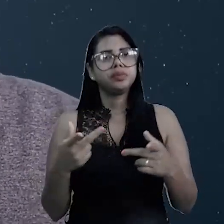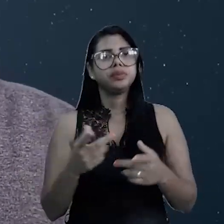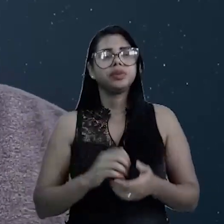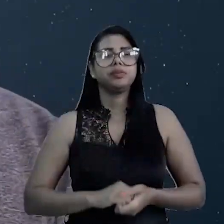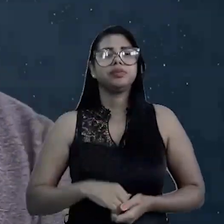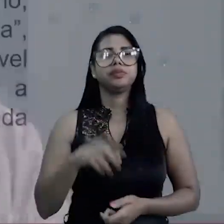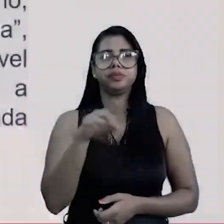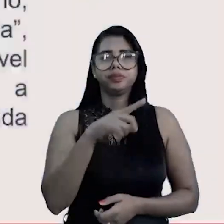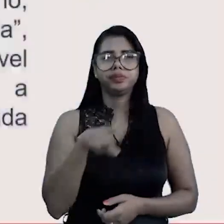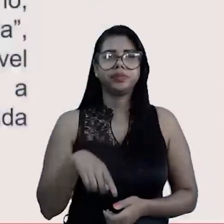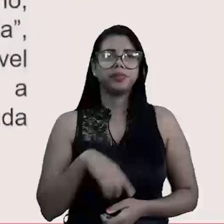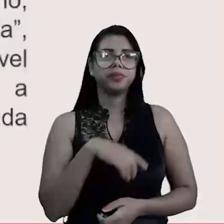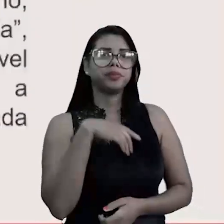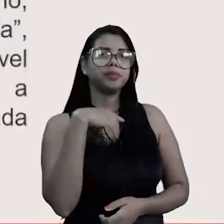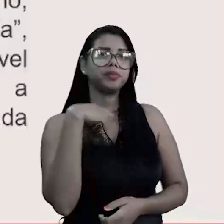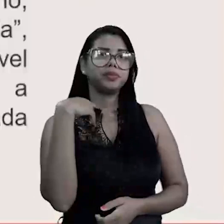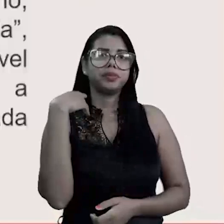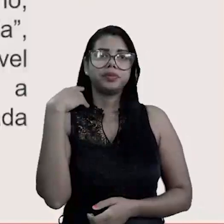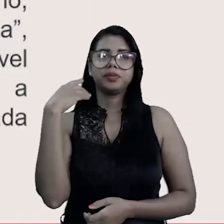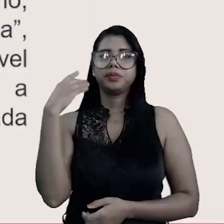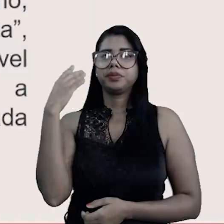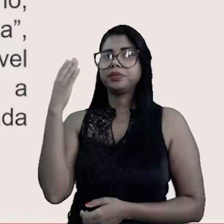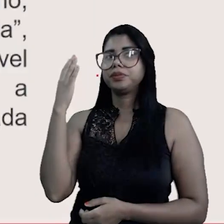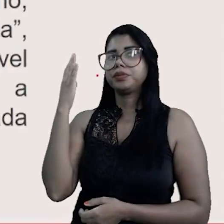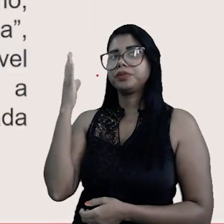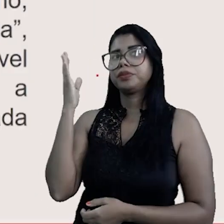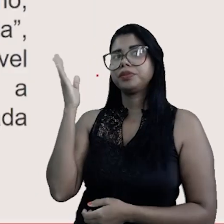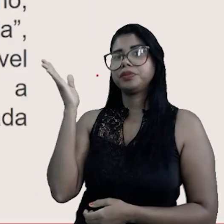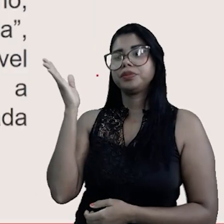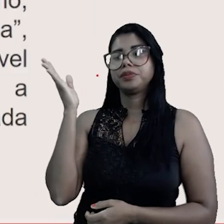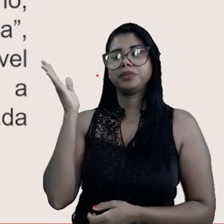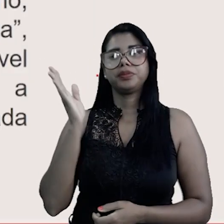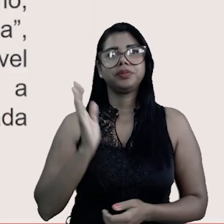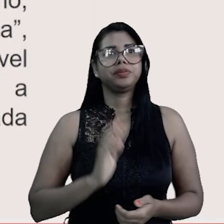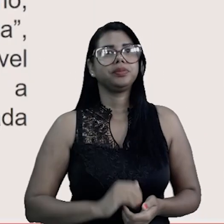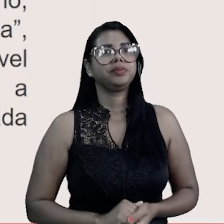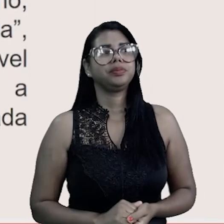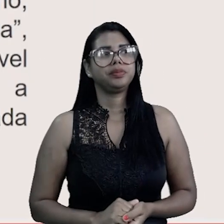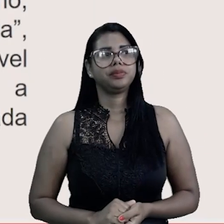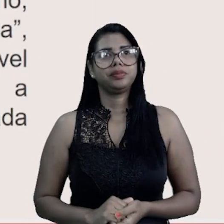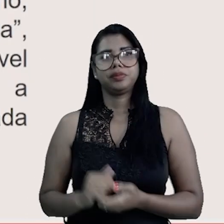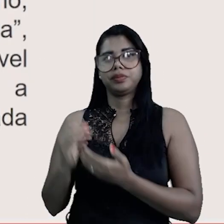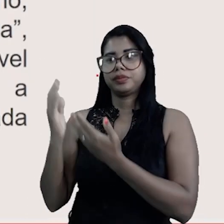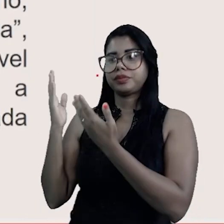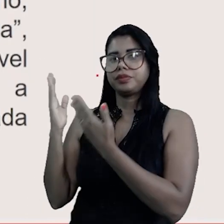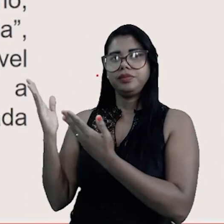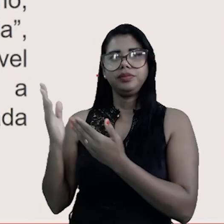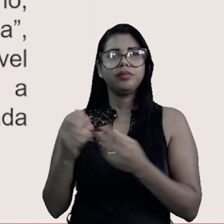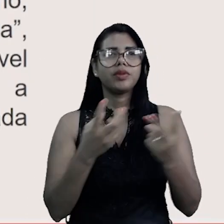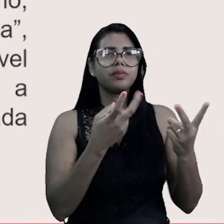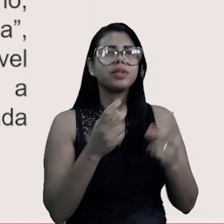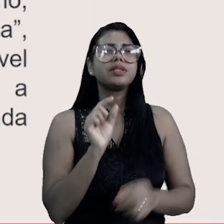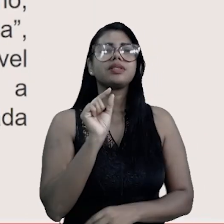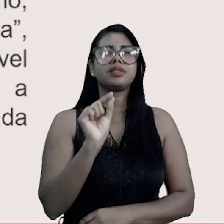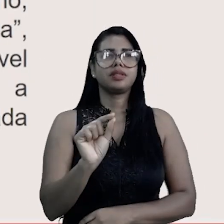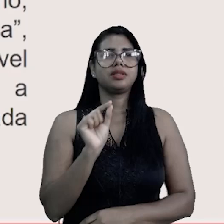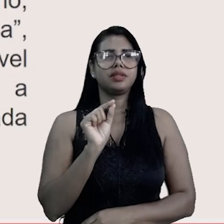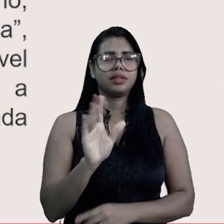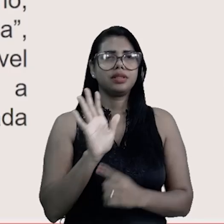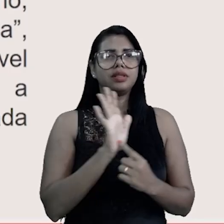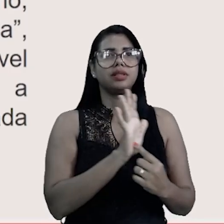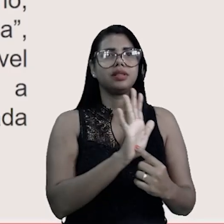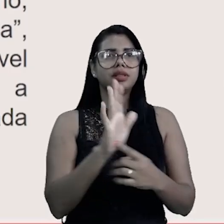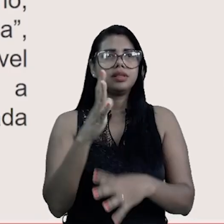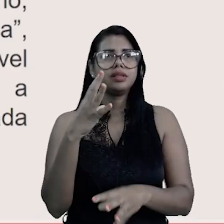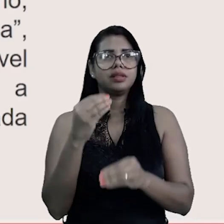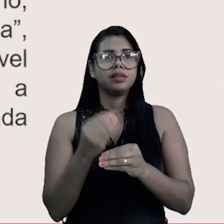Então, observa o que a aluna colocou. Percebe-se que o principal entrave, e se